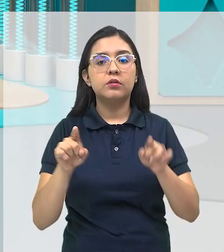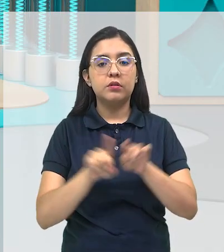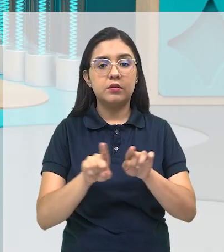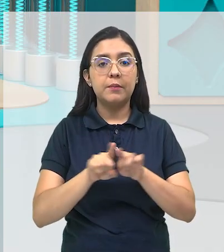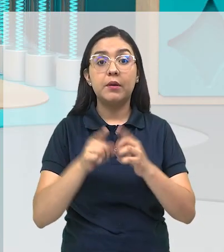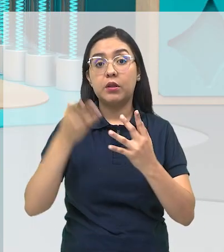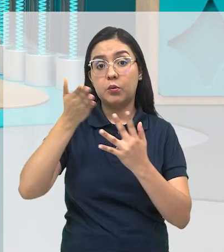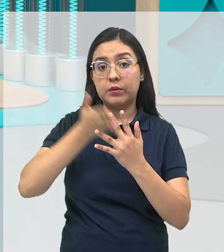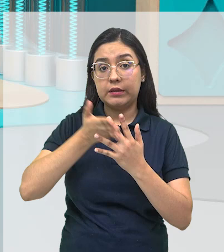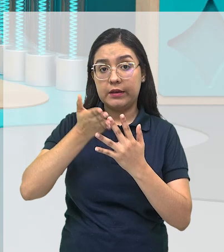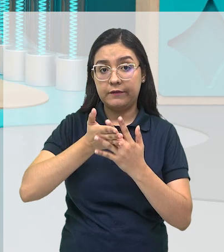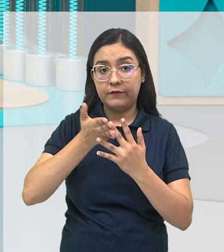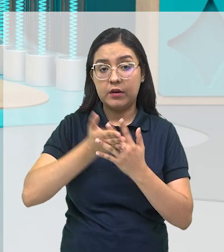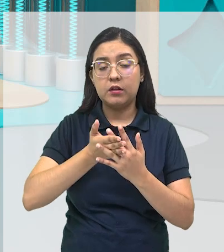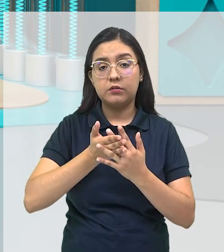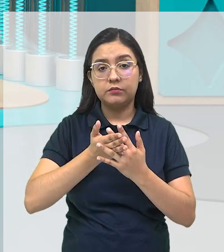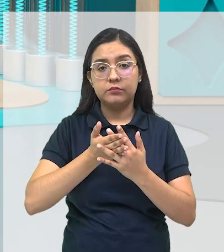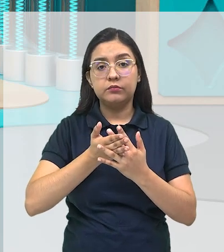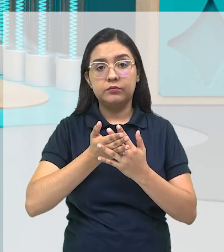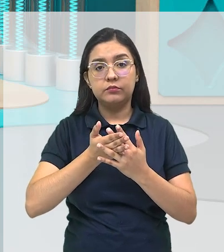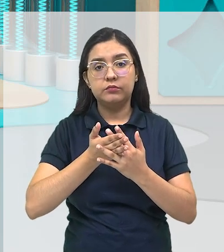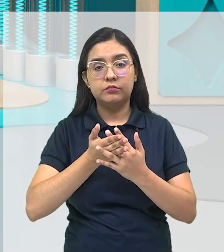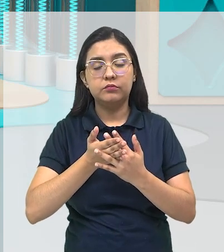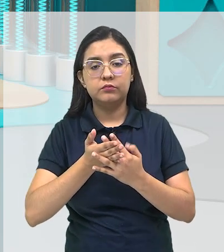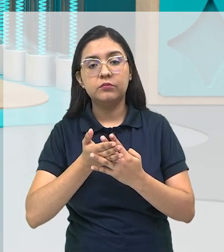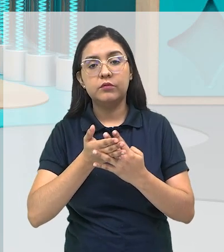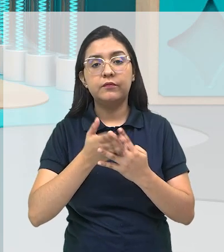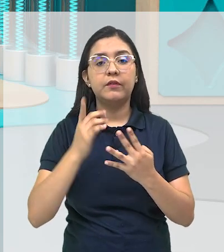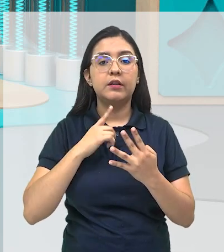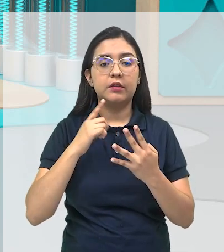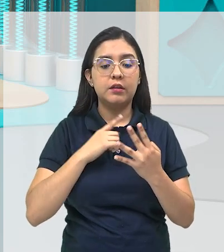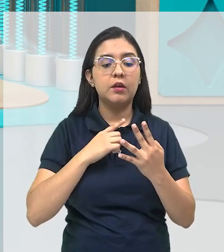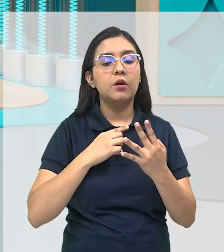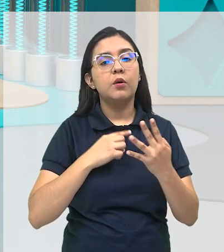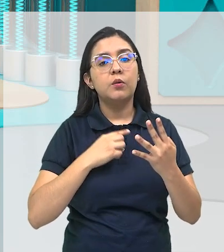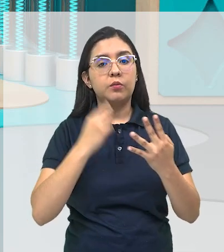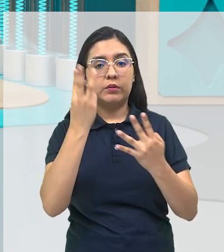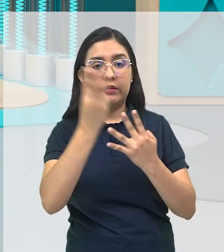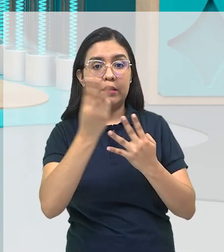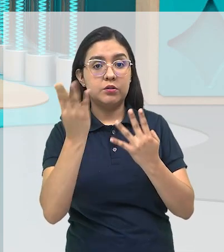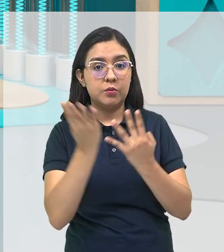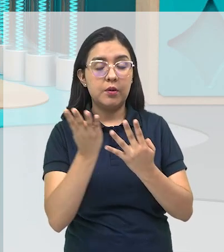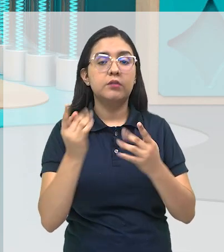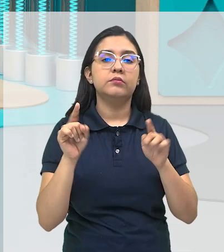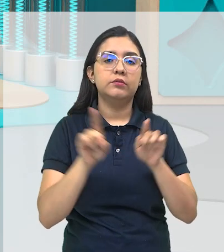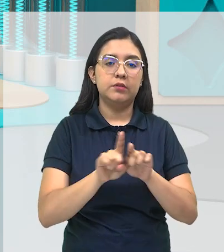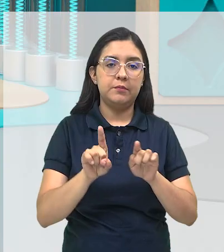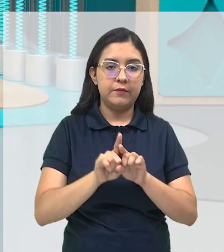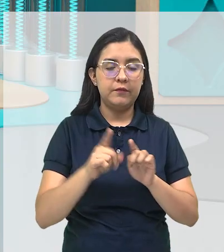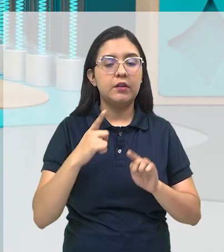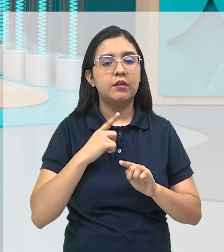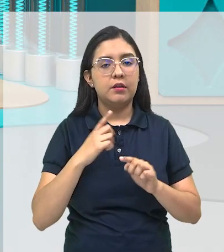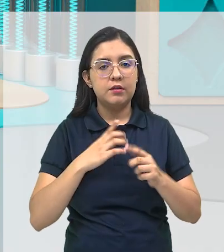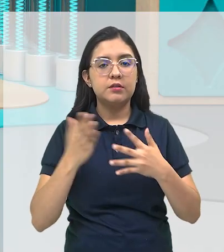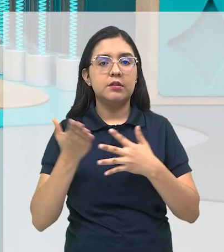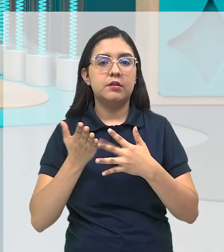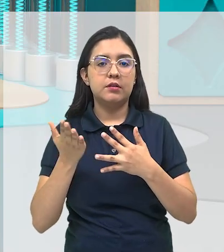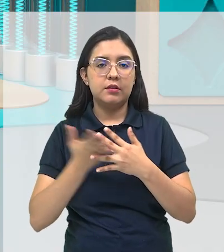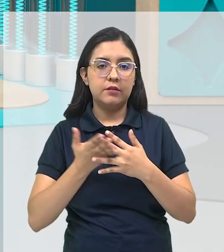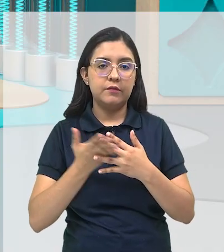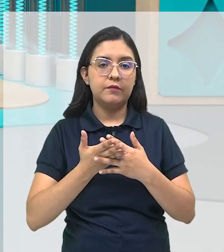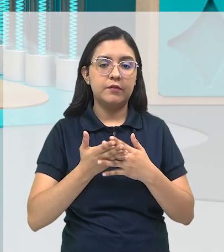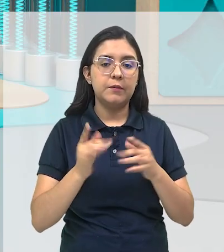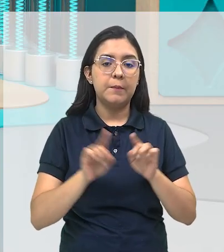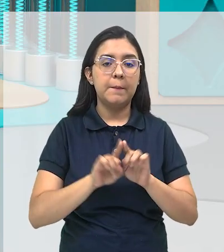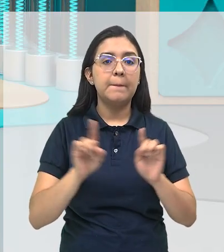a gente tem um intervalo aqui entre o 1 e o 2. A gente vai ter o 3 e o 4, a gente também vai ter um intervalo aqui entre o 3 e o 4. Porém,